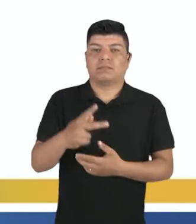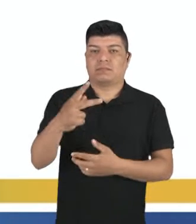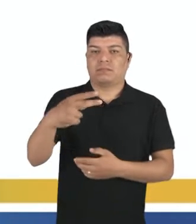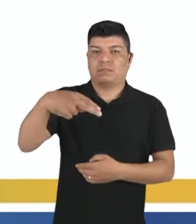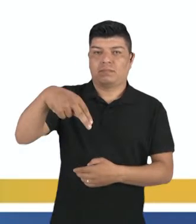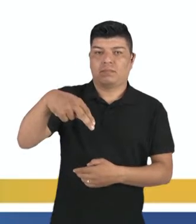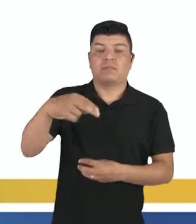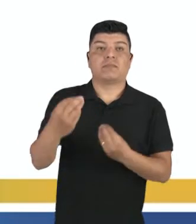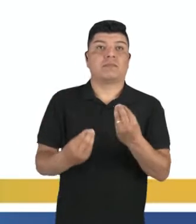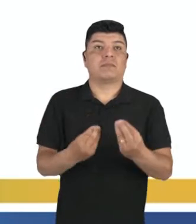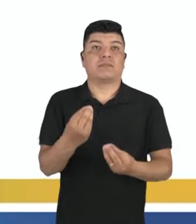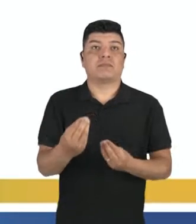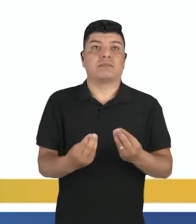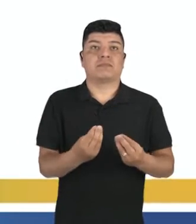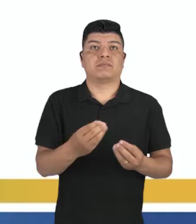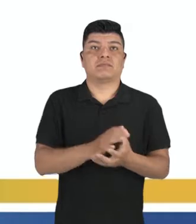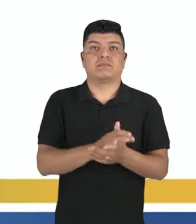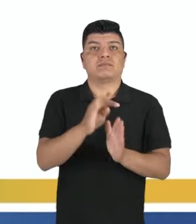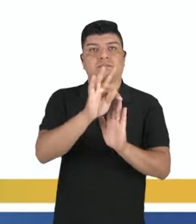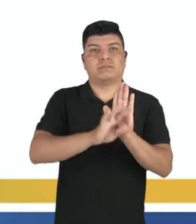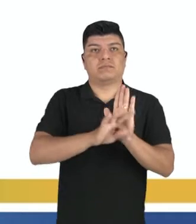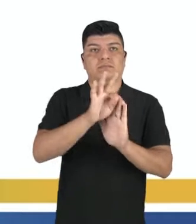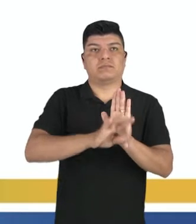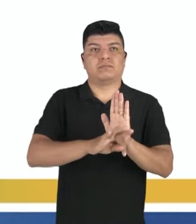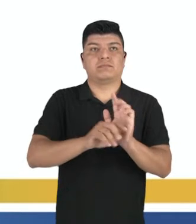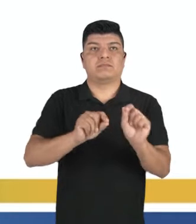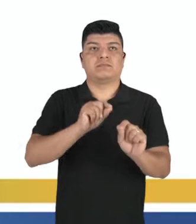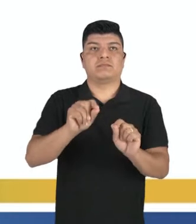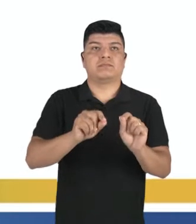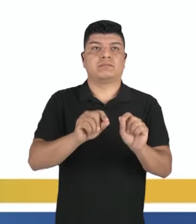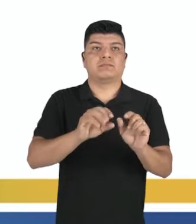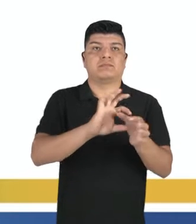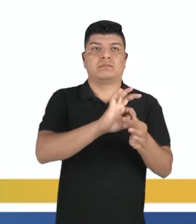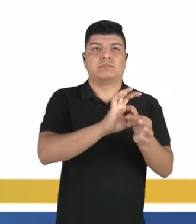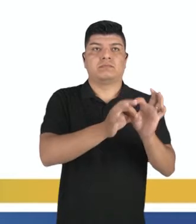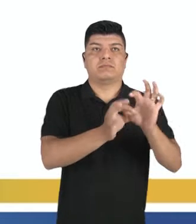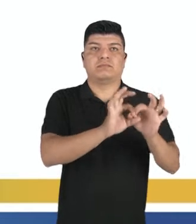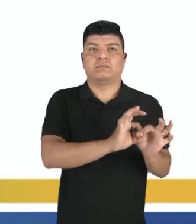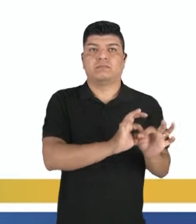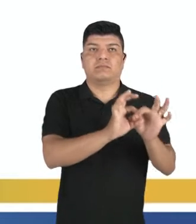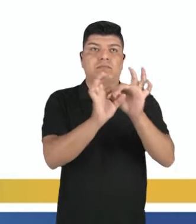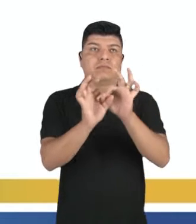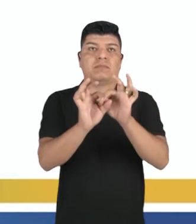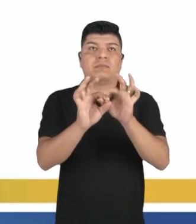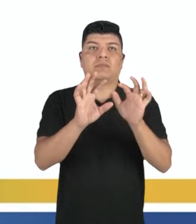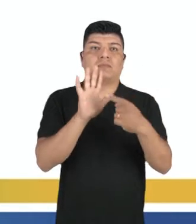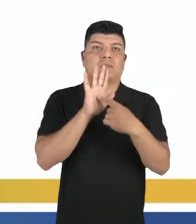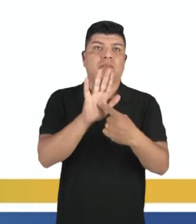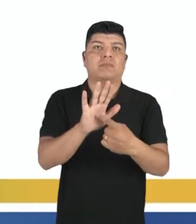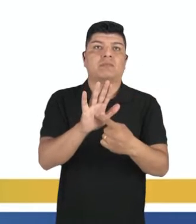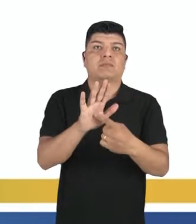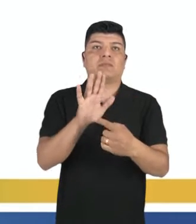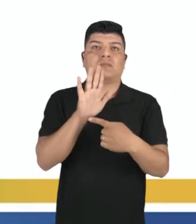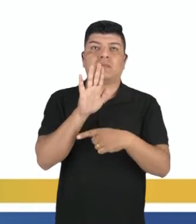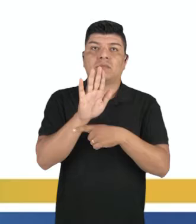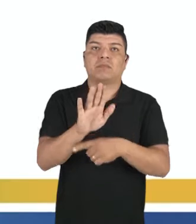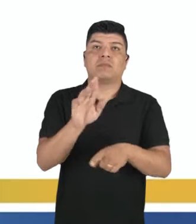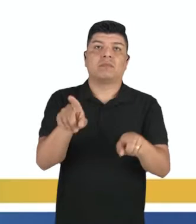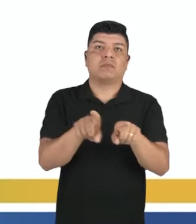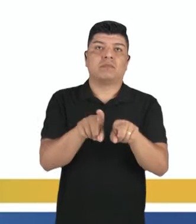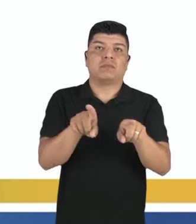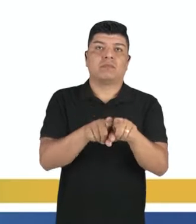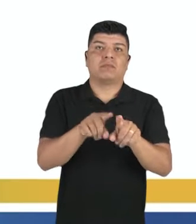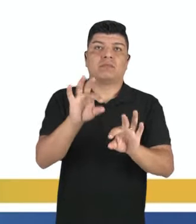Pronomes funcionam nos textos como elementos de coesão referencial, auxiliando